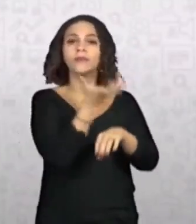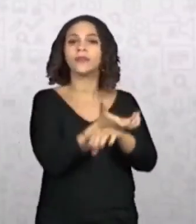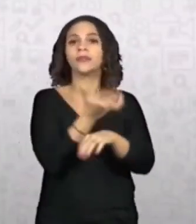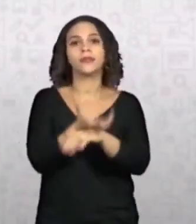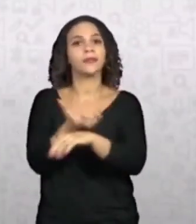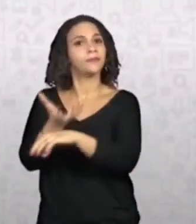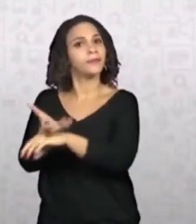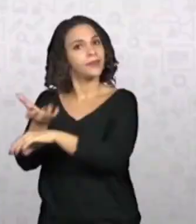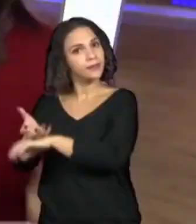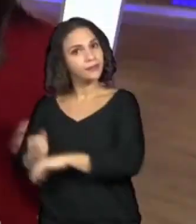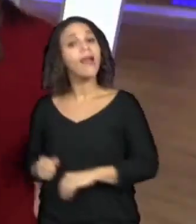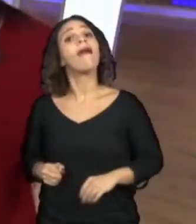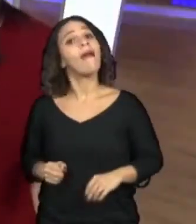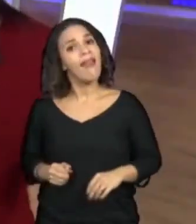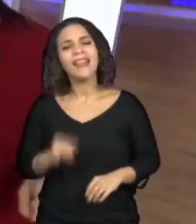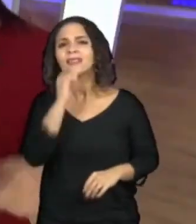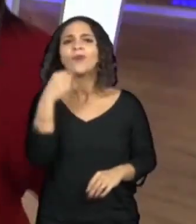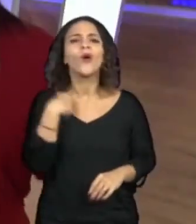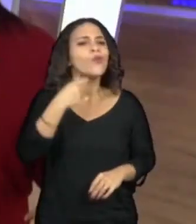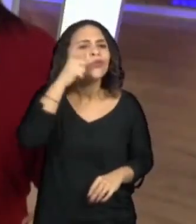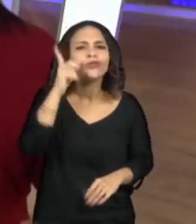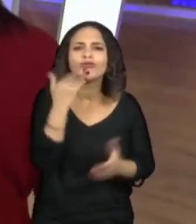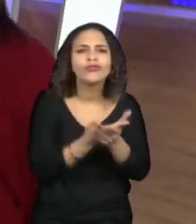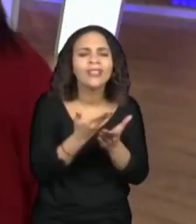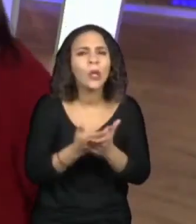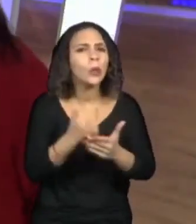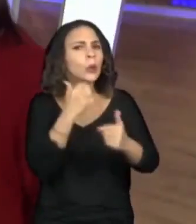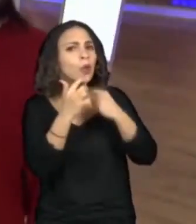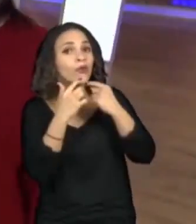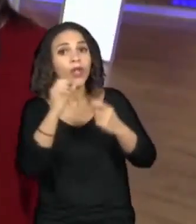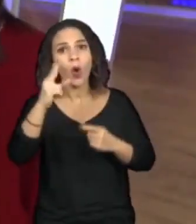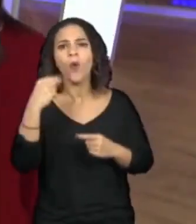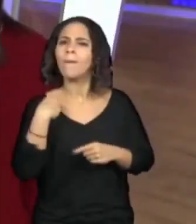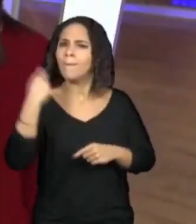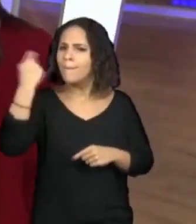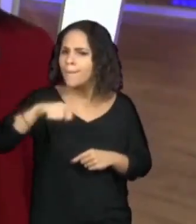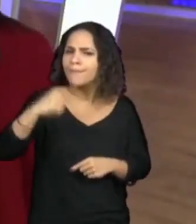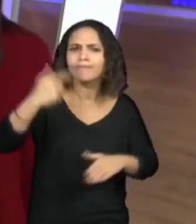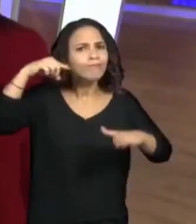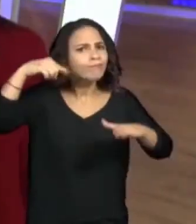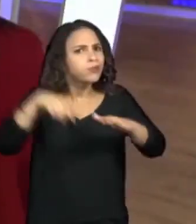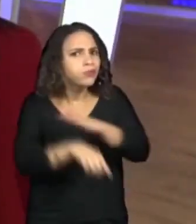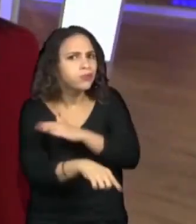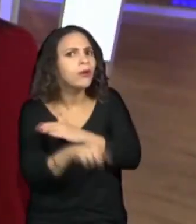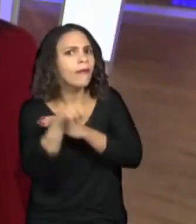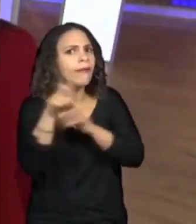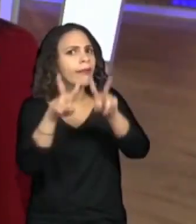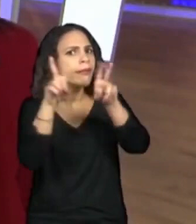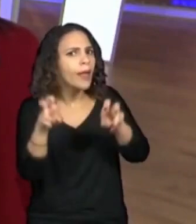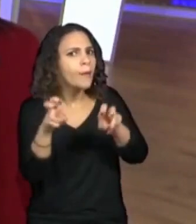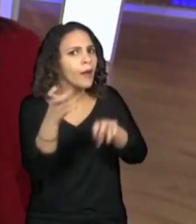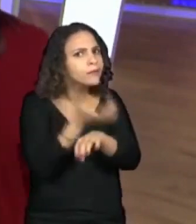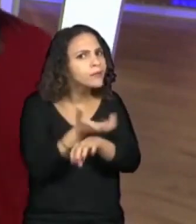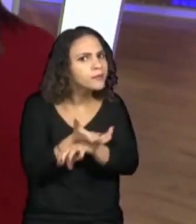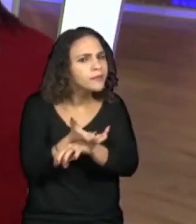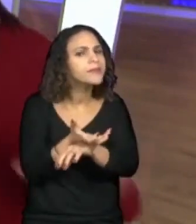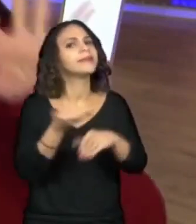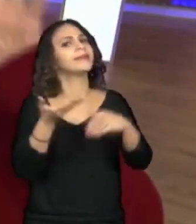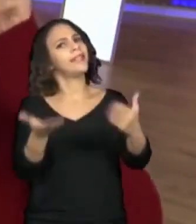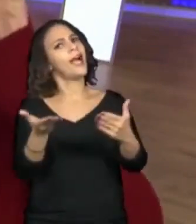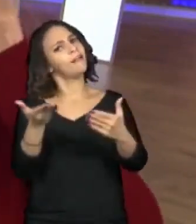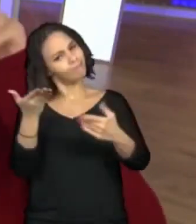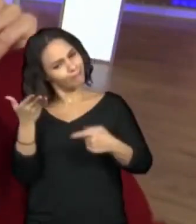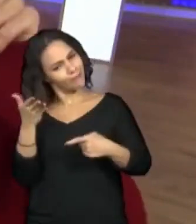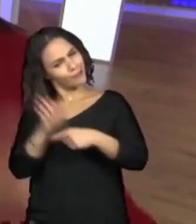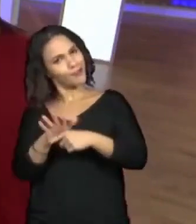componente curricular. Então se você perdeu uma aula, se você ficou com dúvida, ou melhor, se você quer aprofundar os estudos em determinada matéria, a gente dá